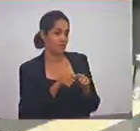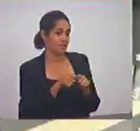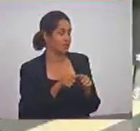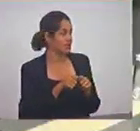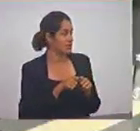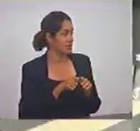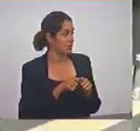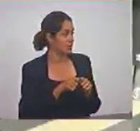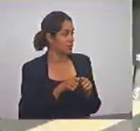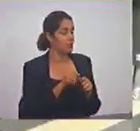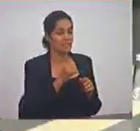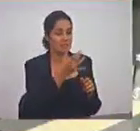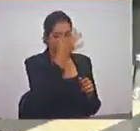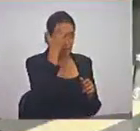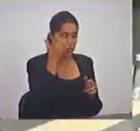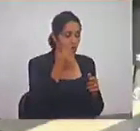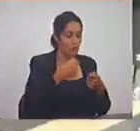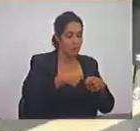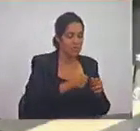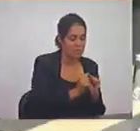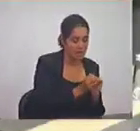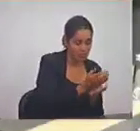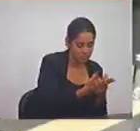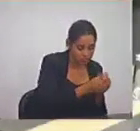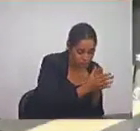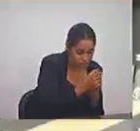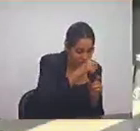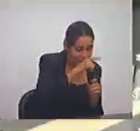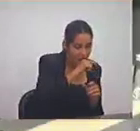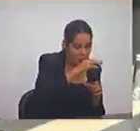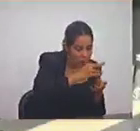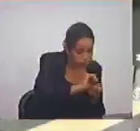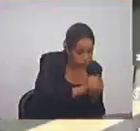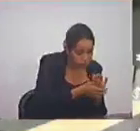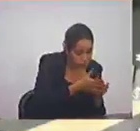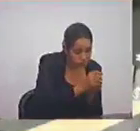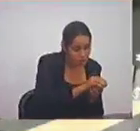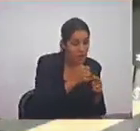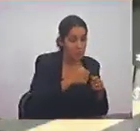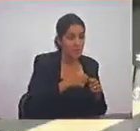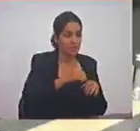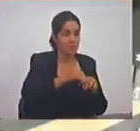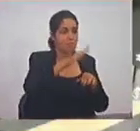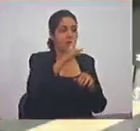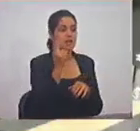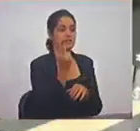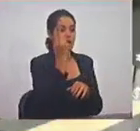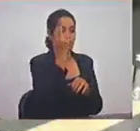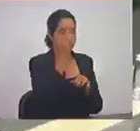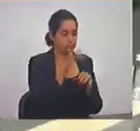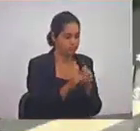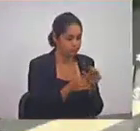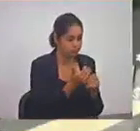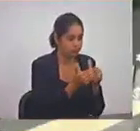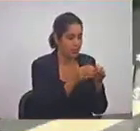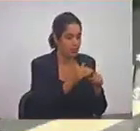coisa de lavar a mão, estilo lavar e beber água ali. Então, já desde já, agradeço o Valdeci Bortolotti, o Marcelo, um bebedouro, e